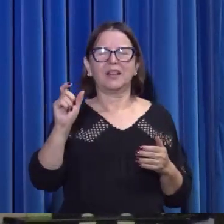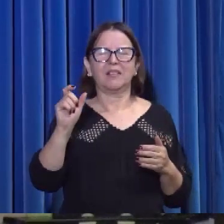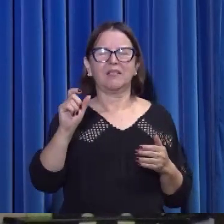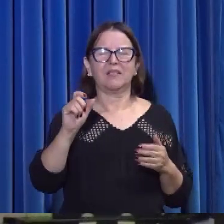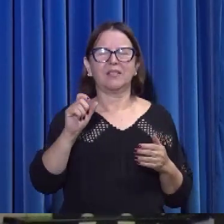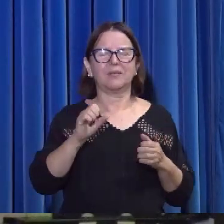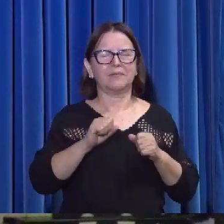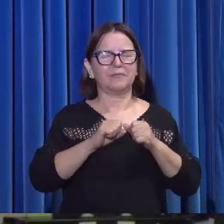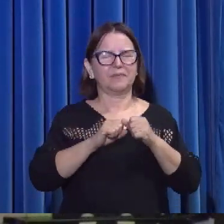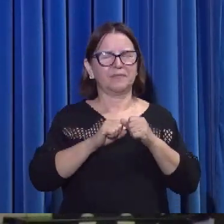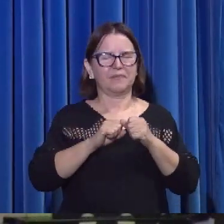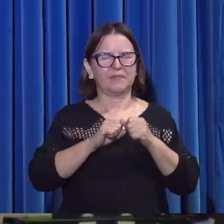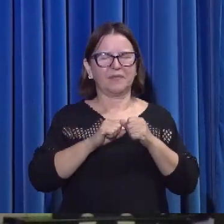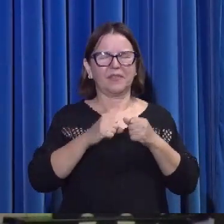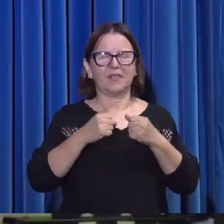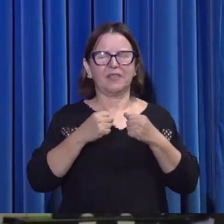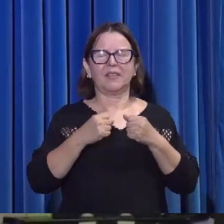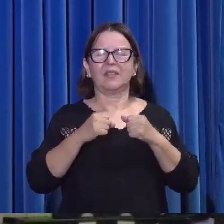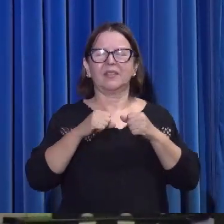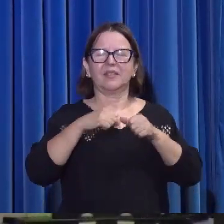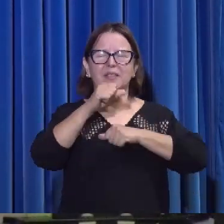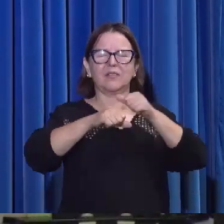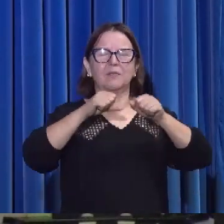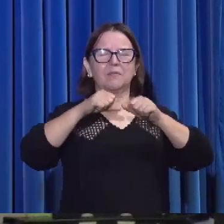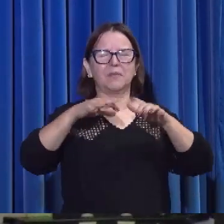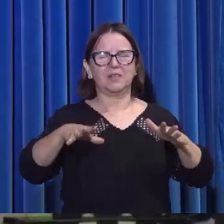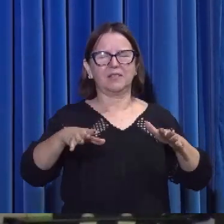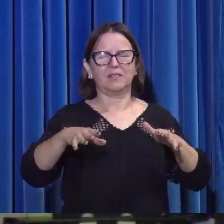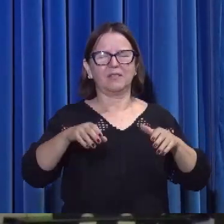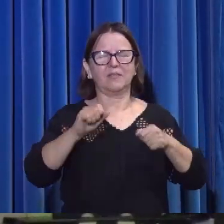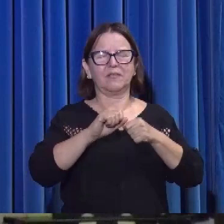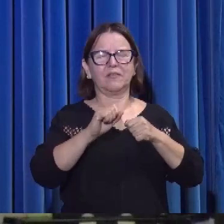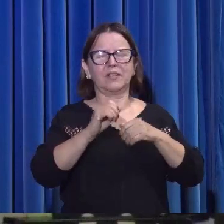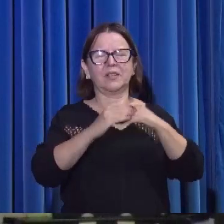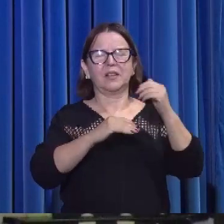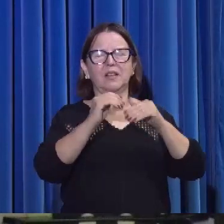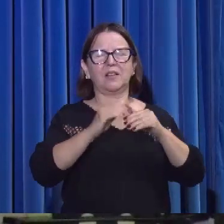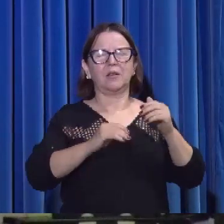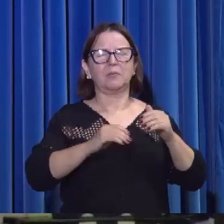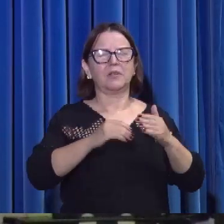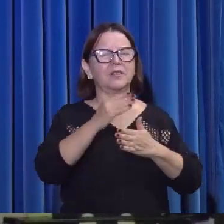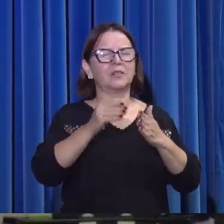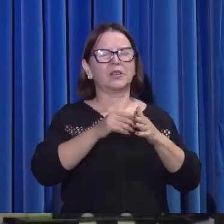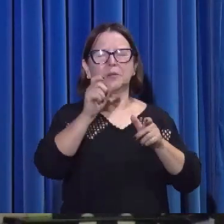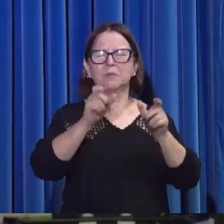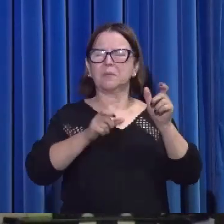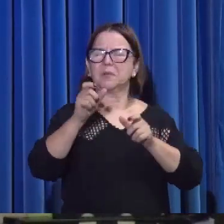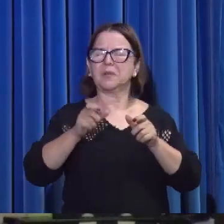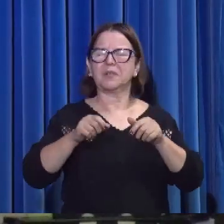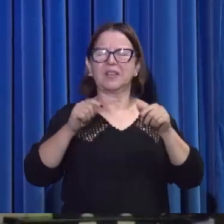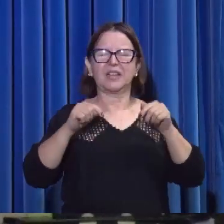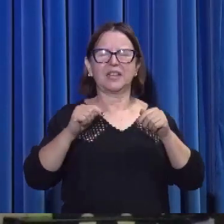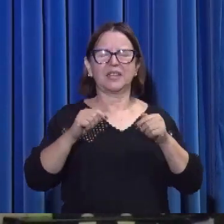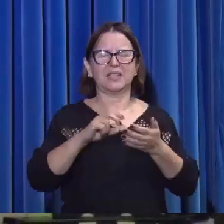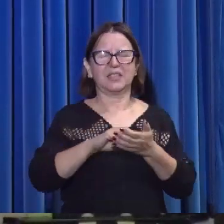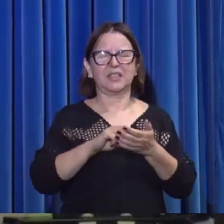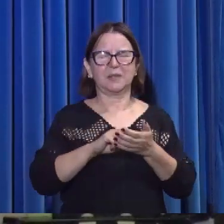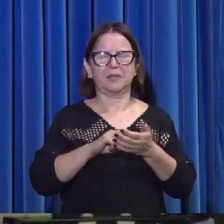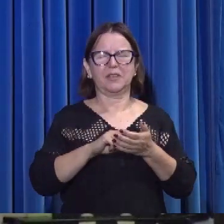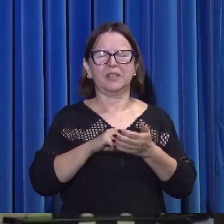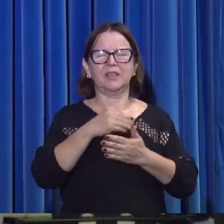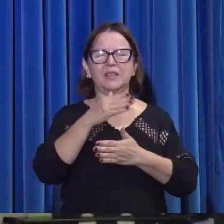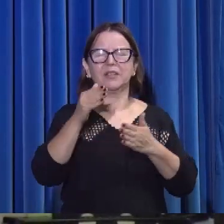por um. Haja, Pai, em cada coração, cada irmão, cada irmã aqui nessa manhã, cada irmão, cada irmã que nos acompanha